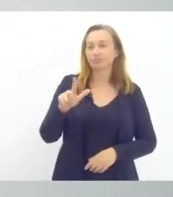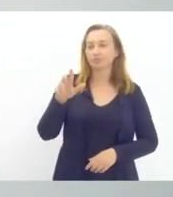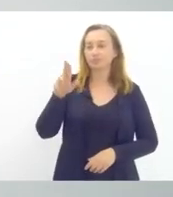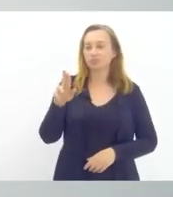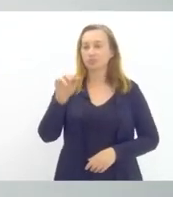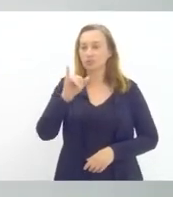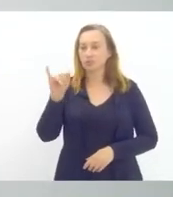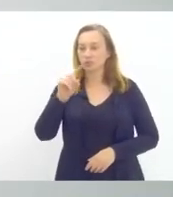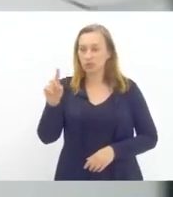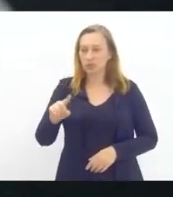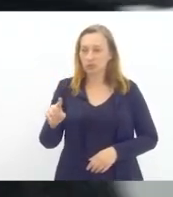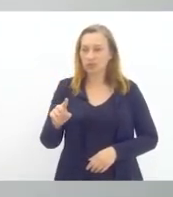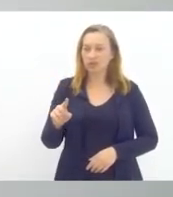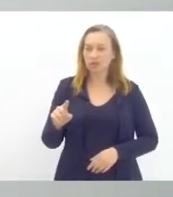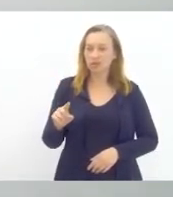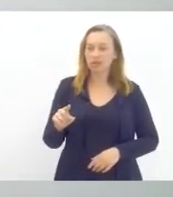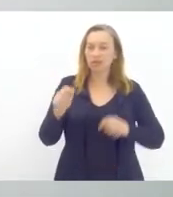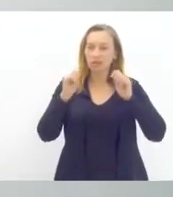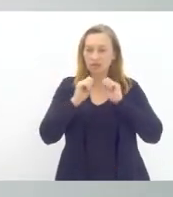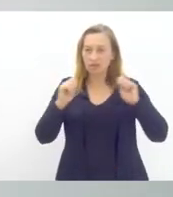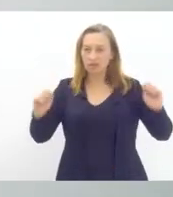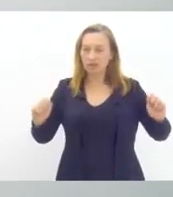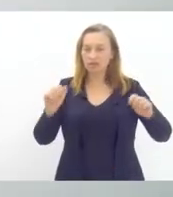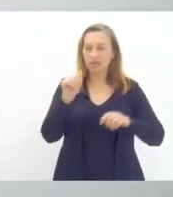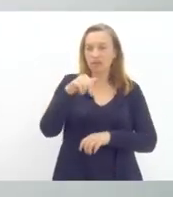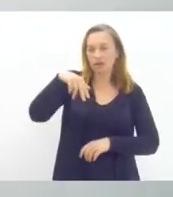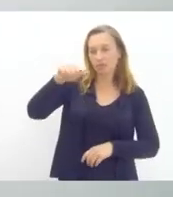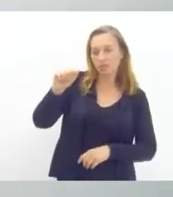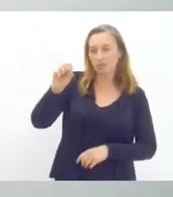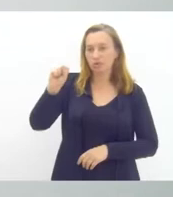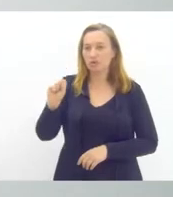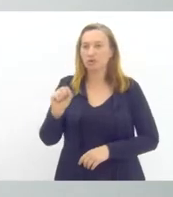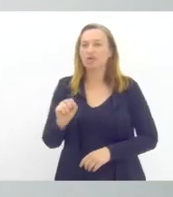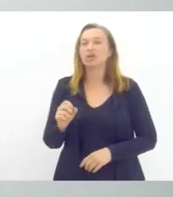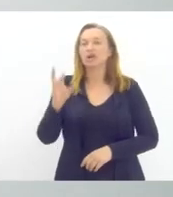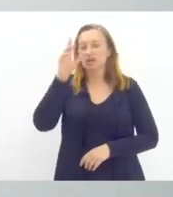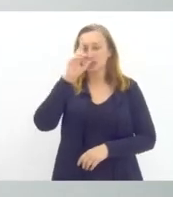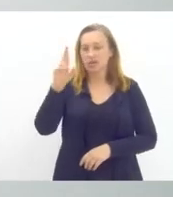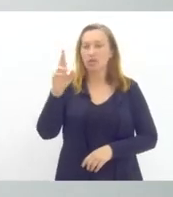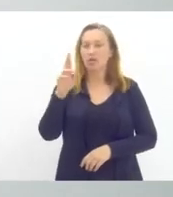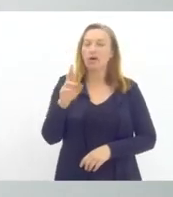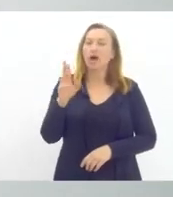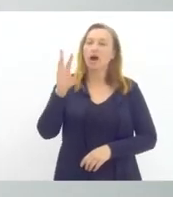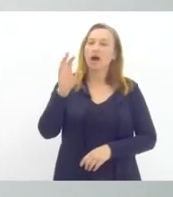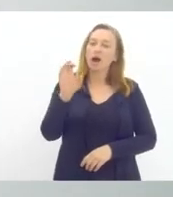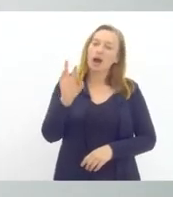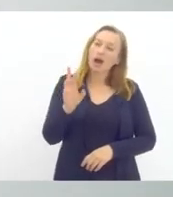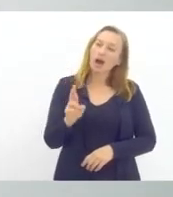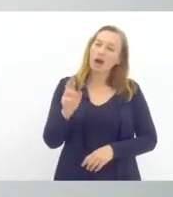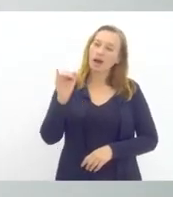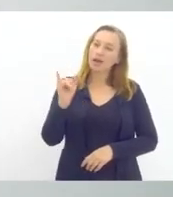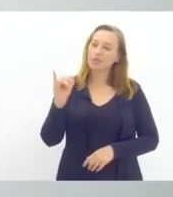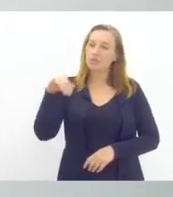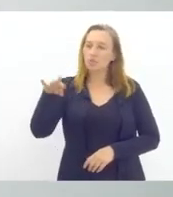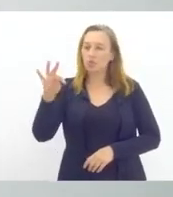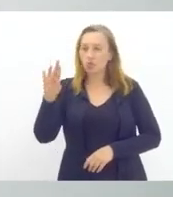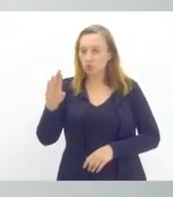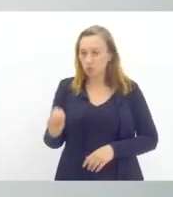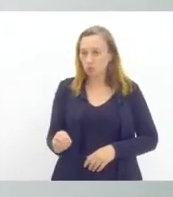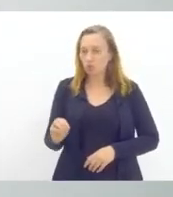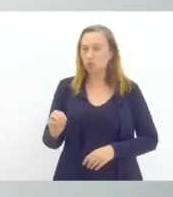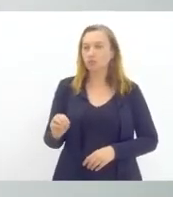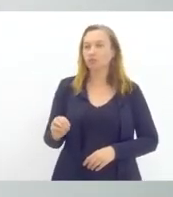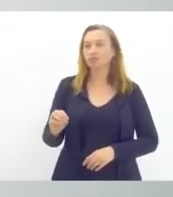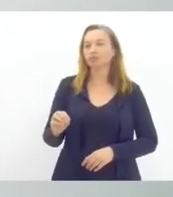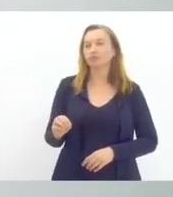Brandão assessor ensinamos senhor Raimundo Macedo Mesquita empresária advogado